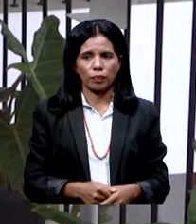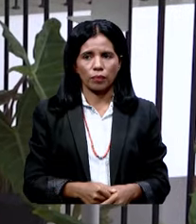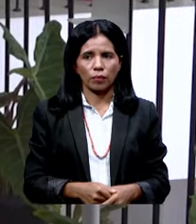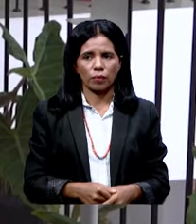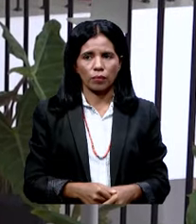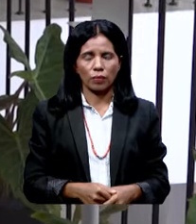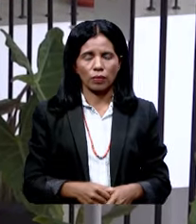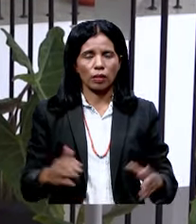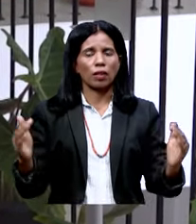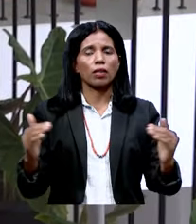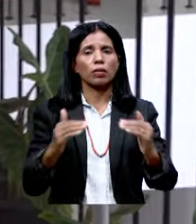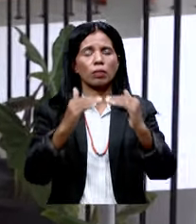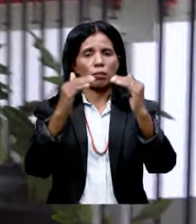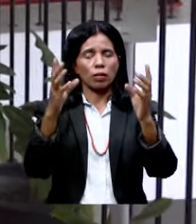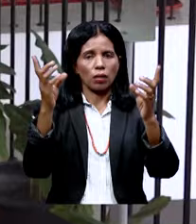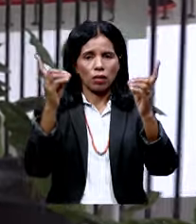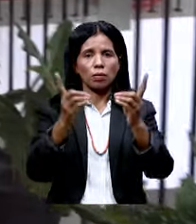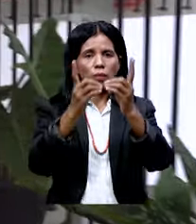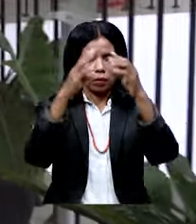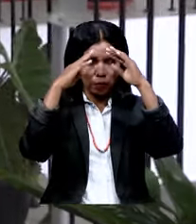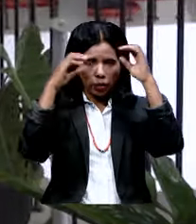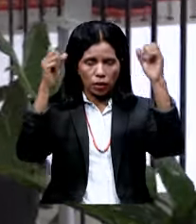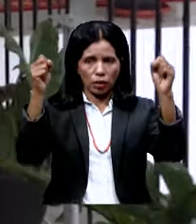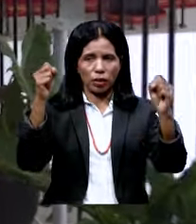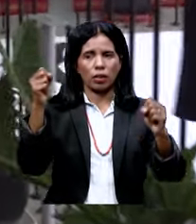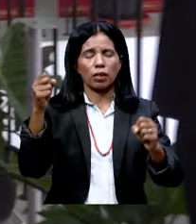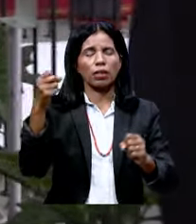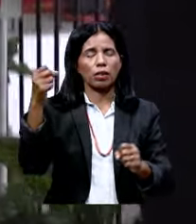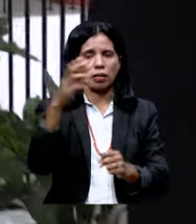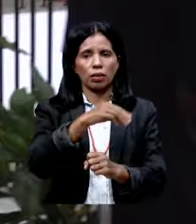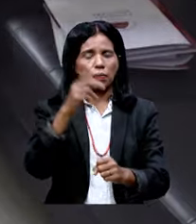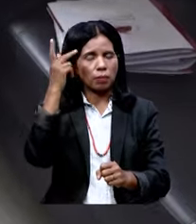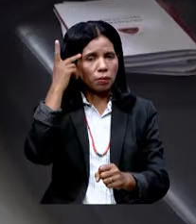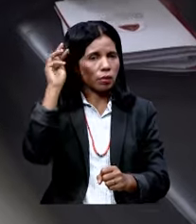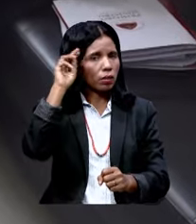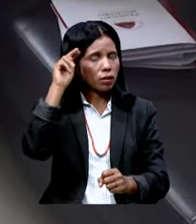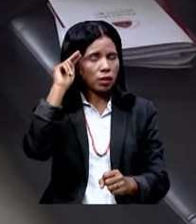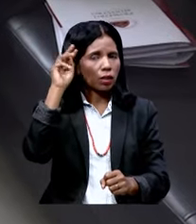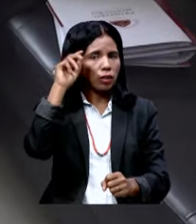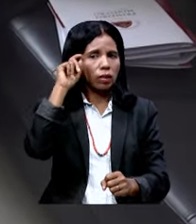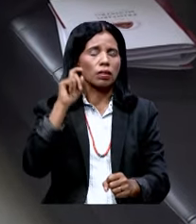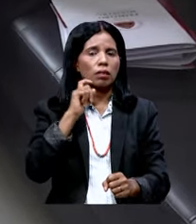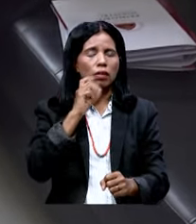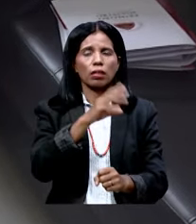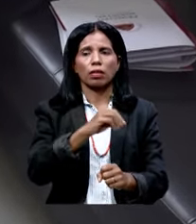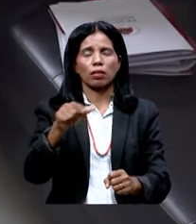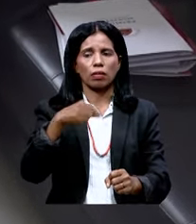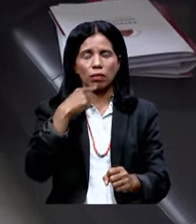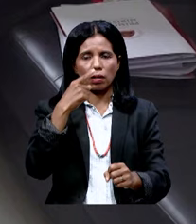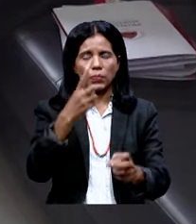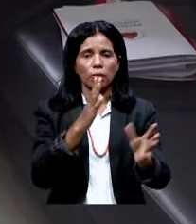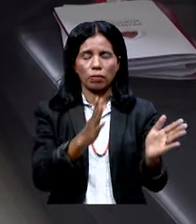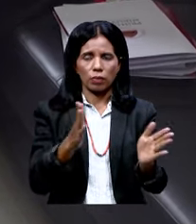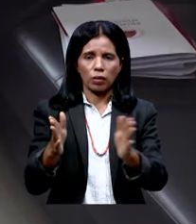A foi na sormalo ho Presidente da República Quintané, Primeiro-Ministro Kairala Senana Guzmão Hateten, dadaune governo continua halo preparação a tosimo visita